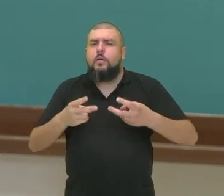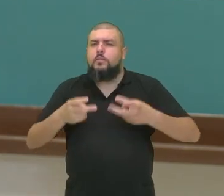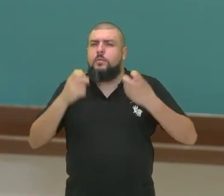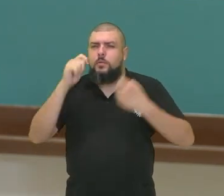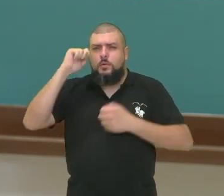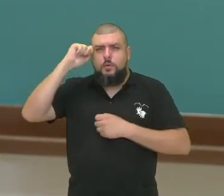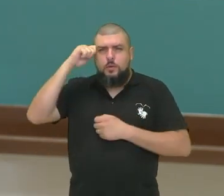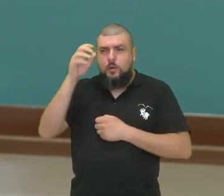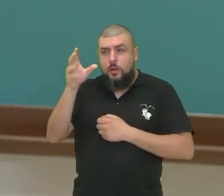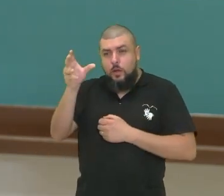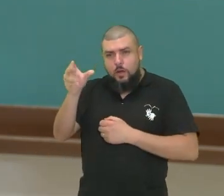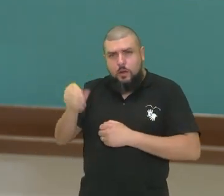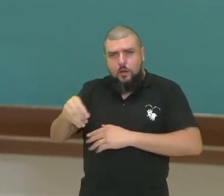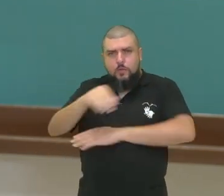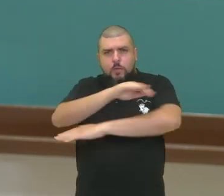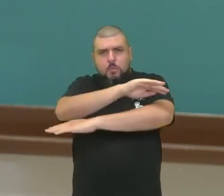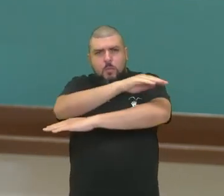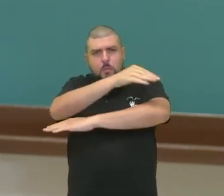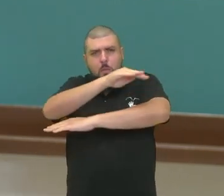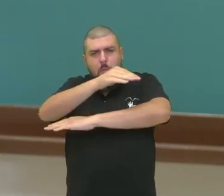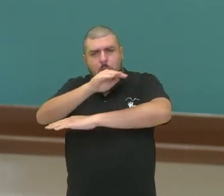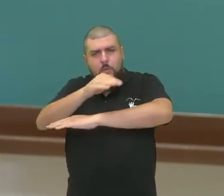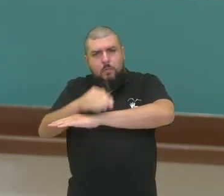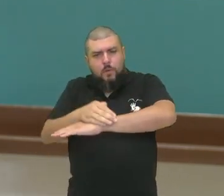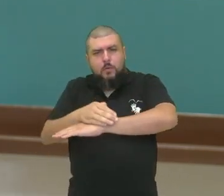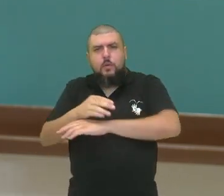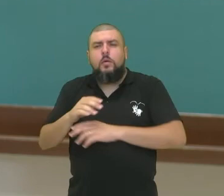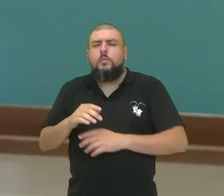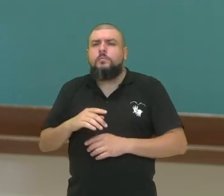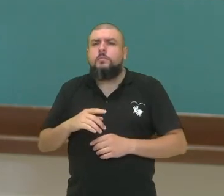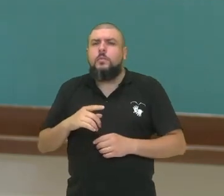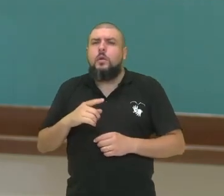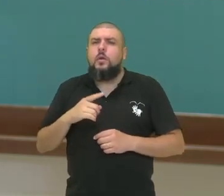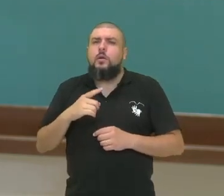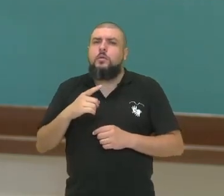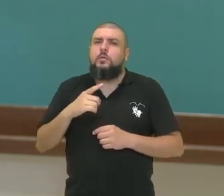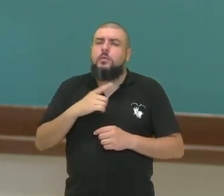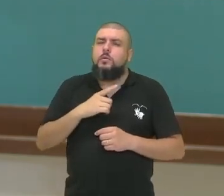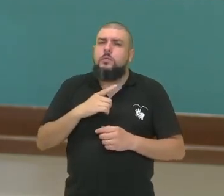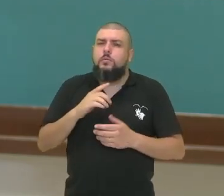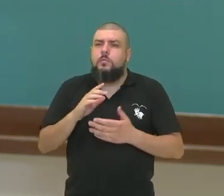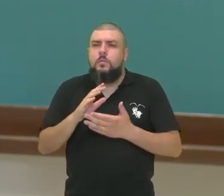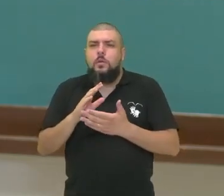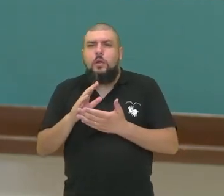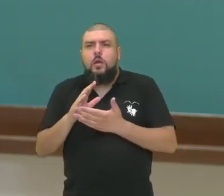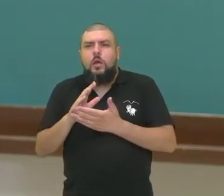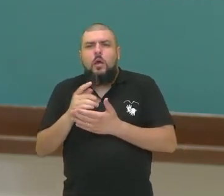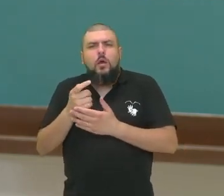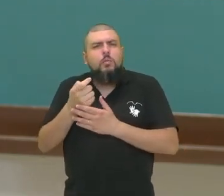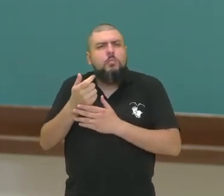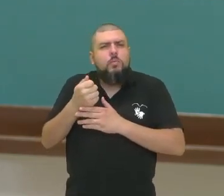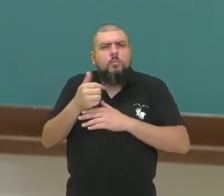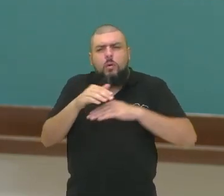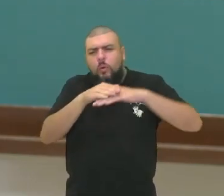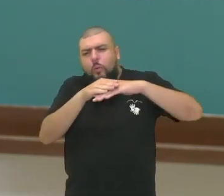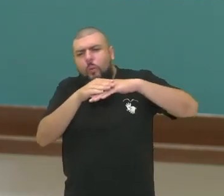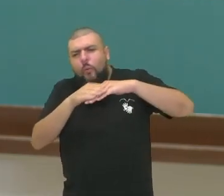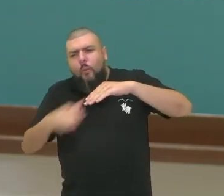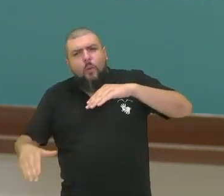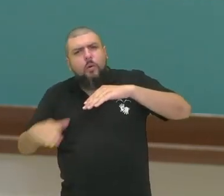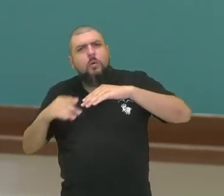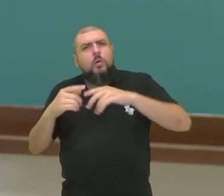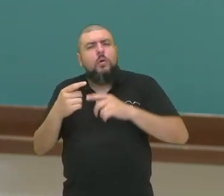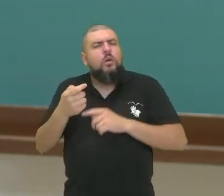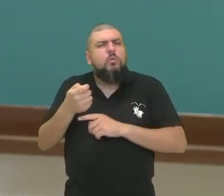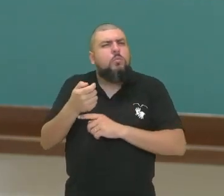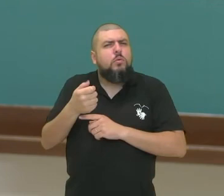viu aqui, nós vimos que predominam então terrenos pouco íngremes, ok? Escreva como se